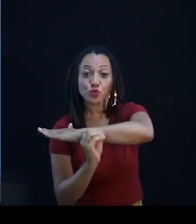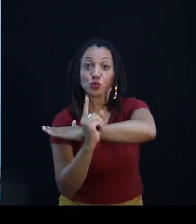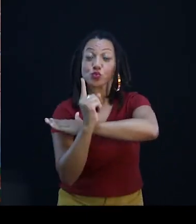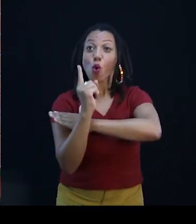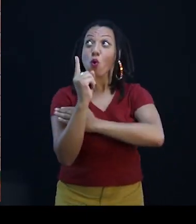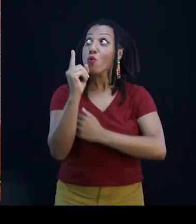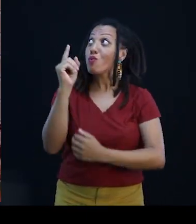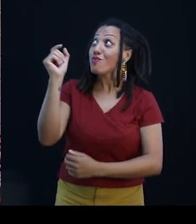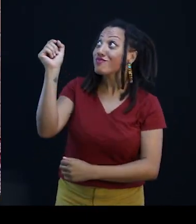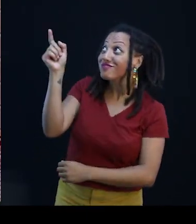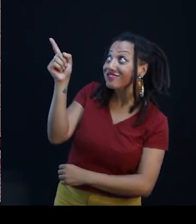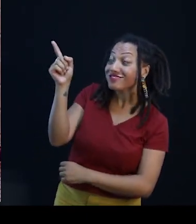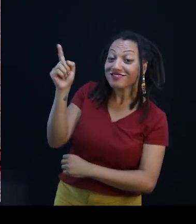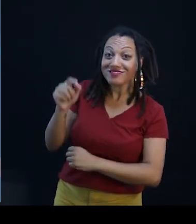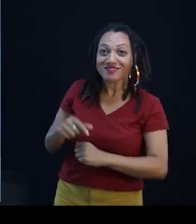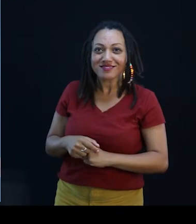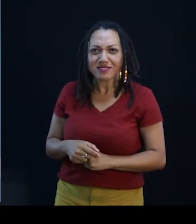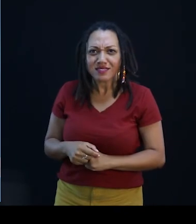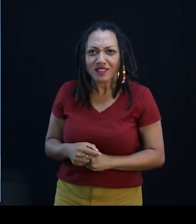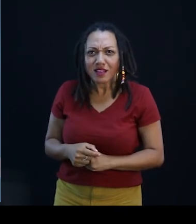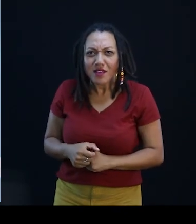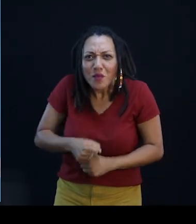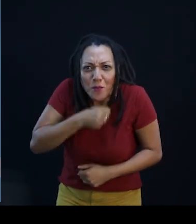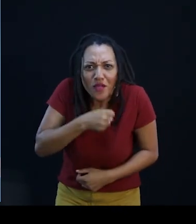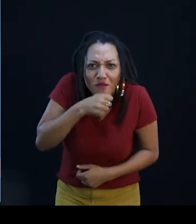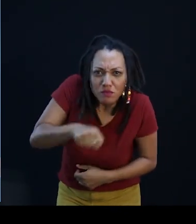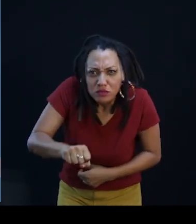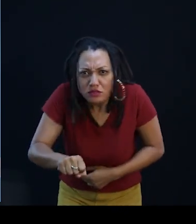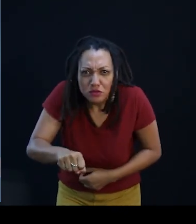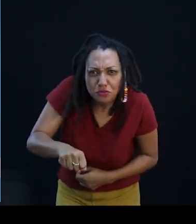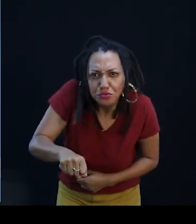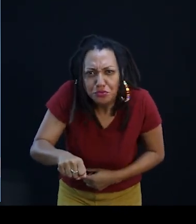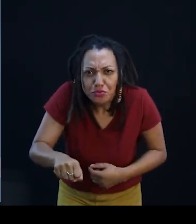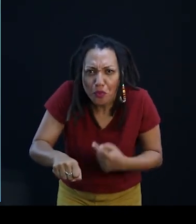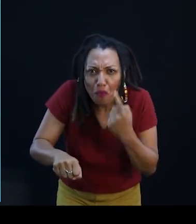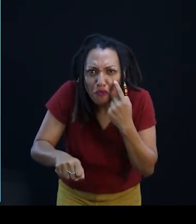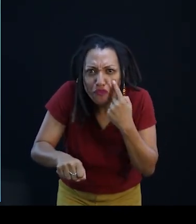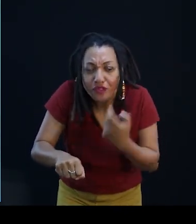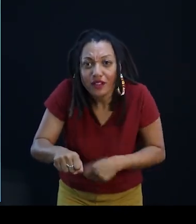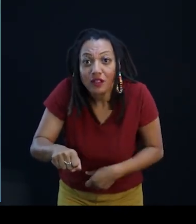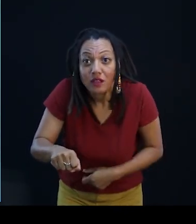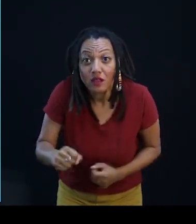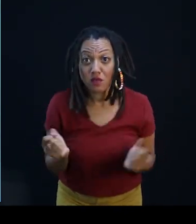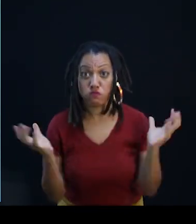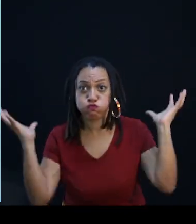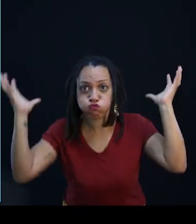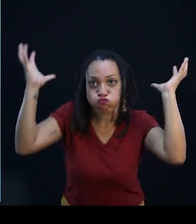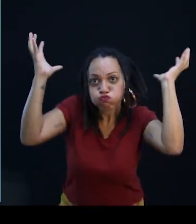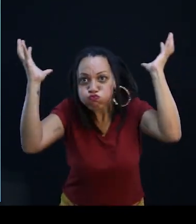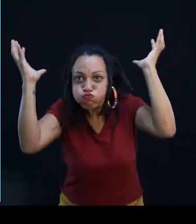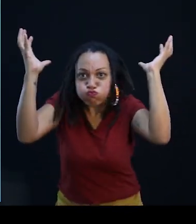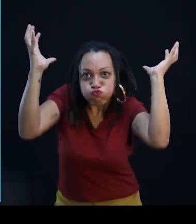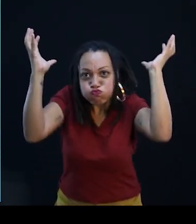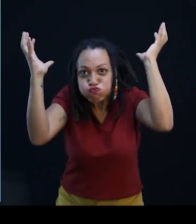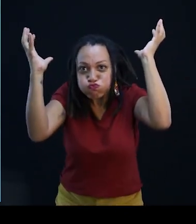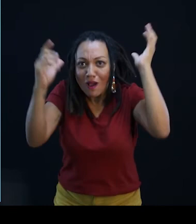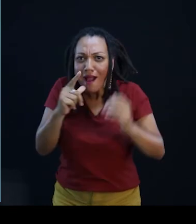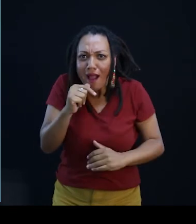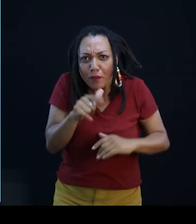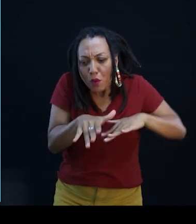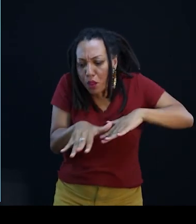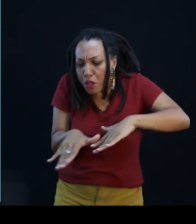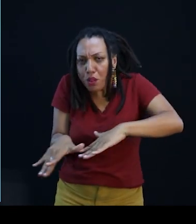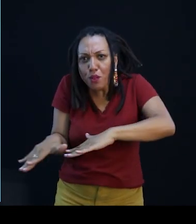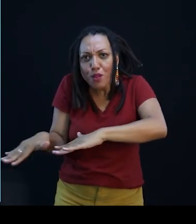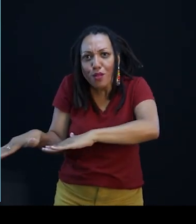vem nascendo ali, eu vi uma velhinha assim, a trouxa desse tamanho e a